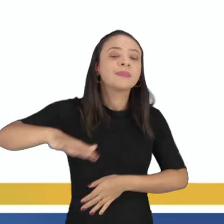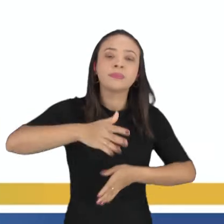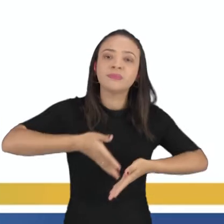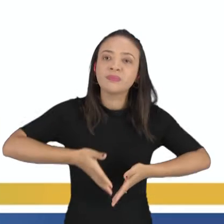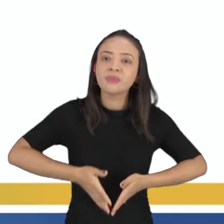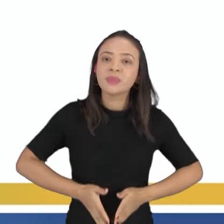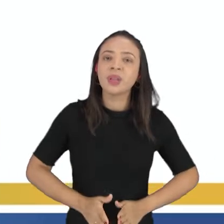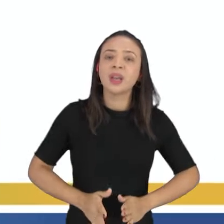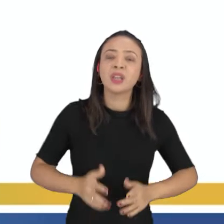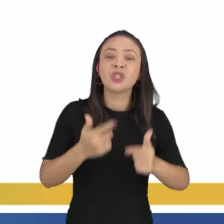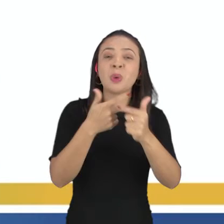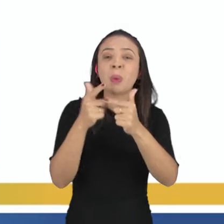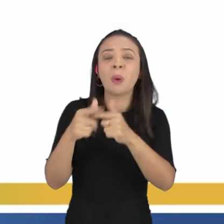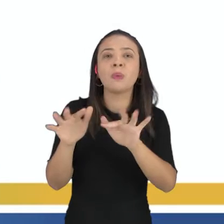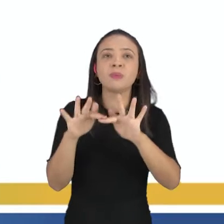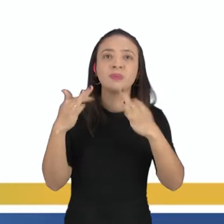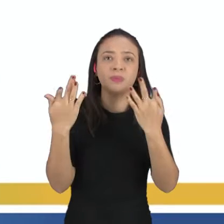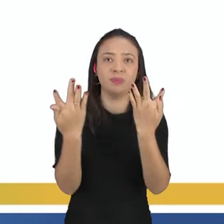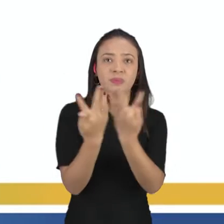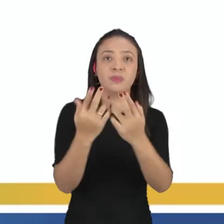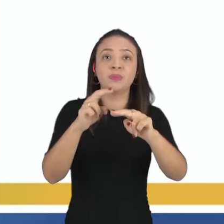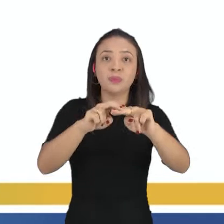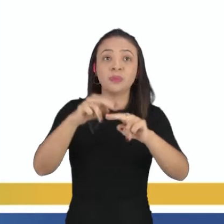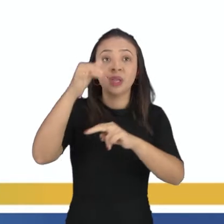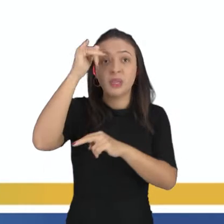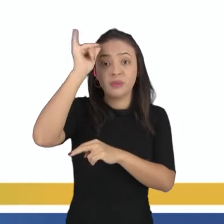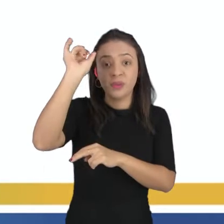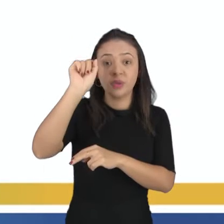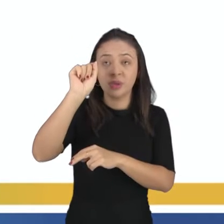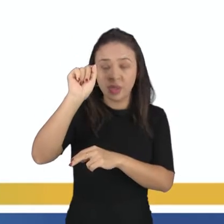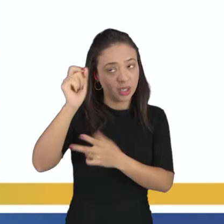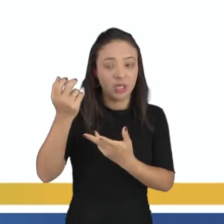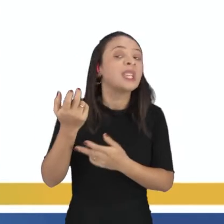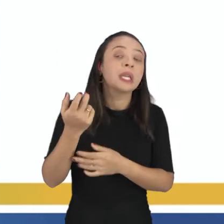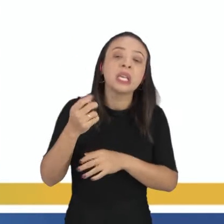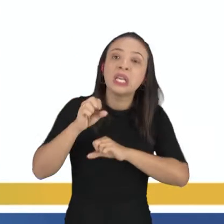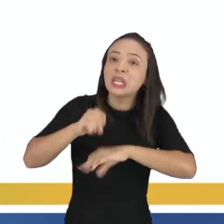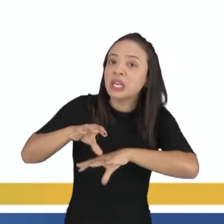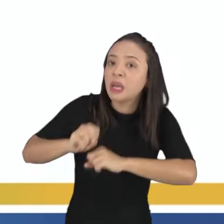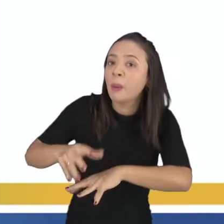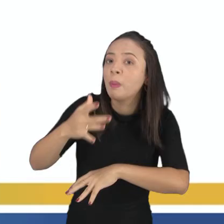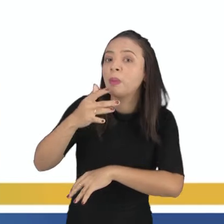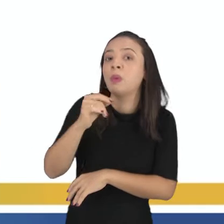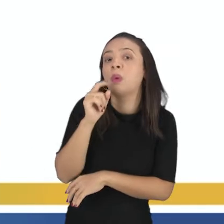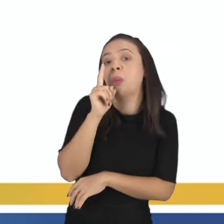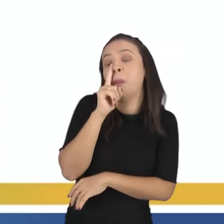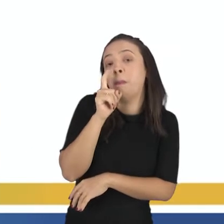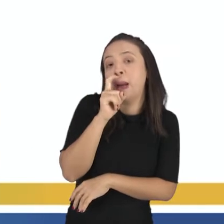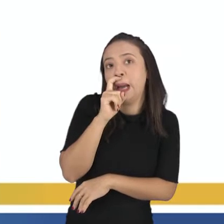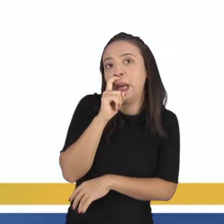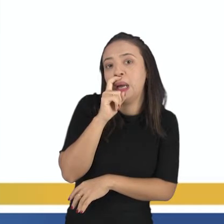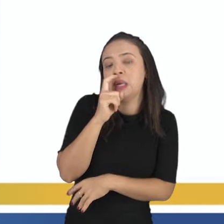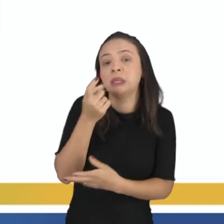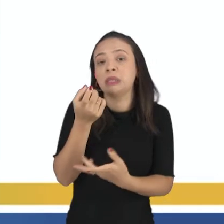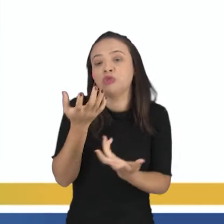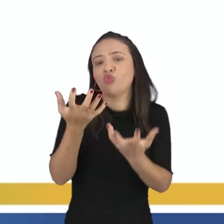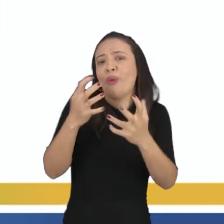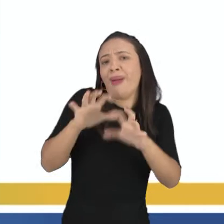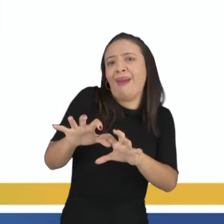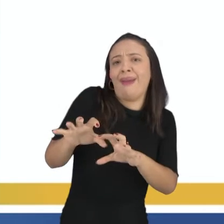graves problemas familiares, evitando que ela não seja criada por pessoas que não quiserem